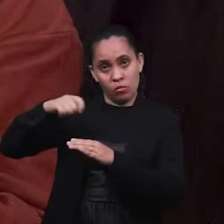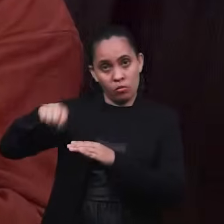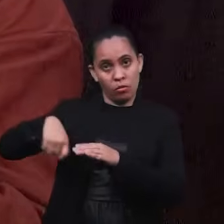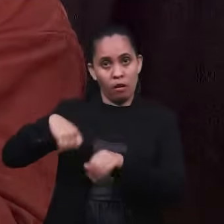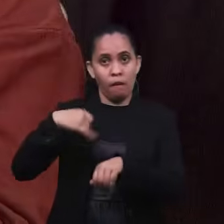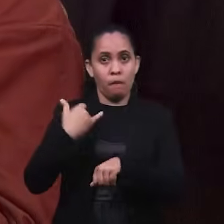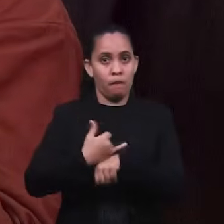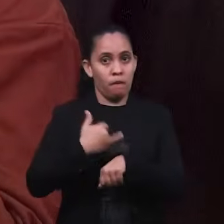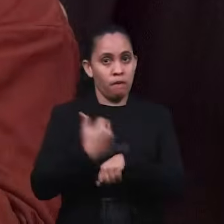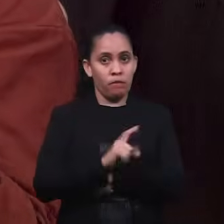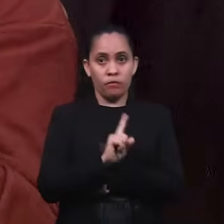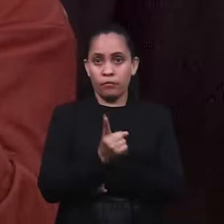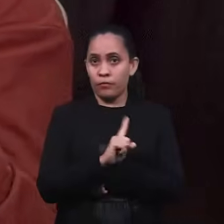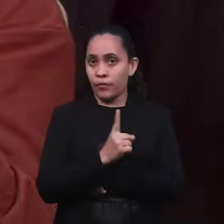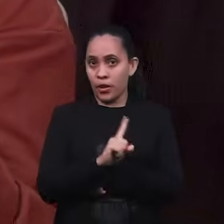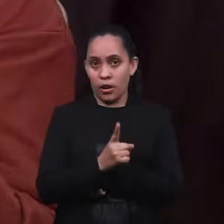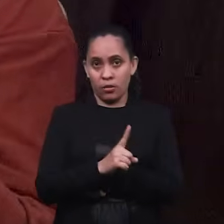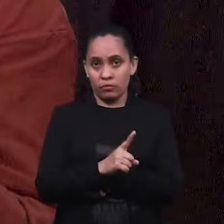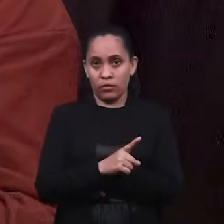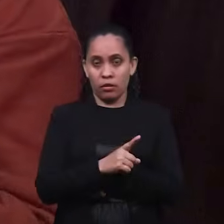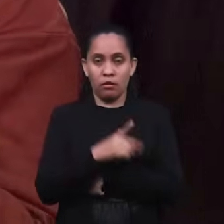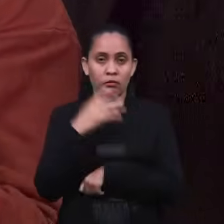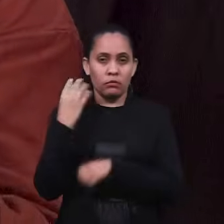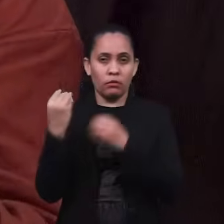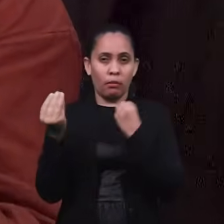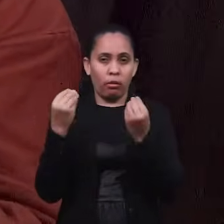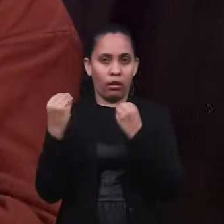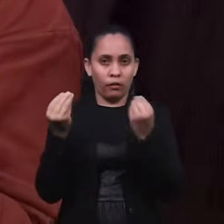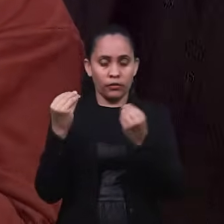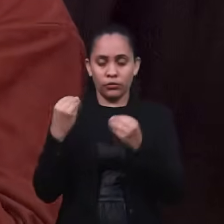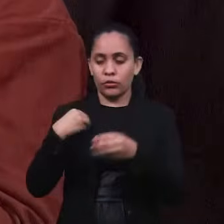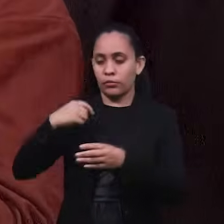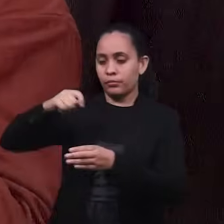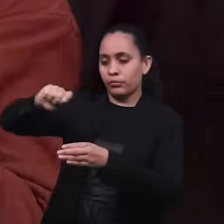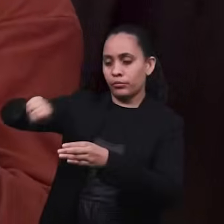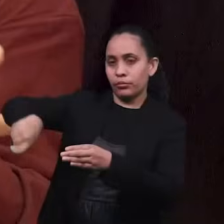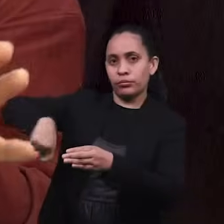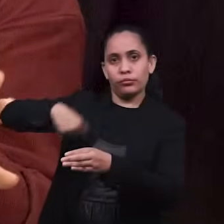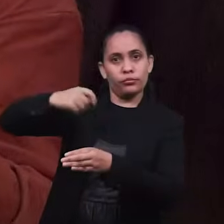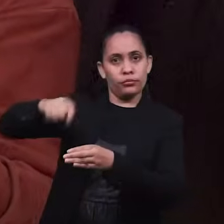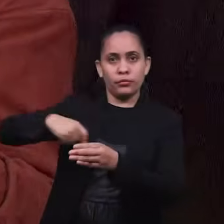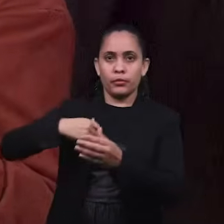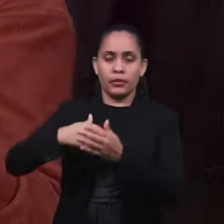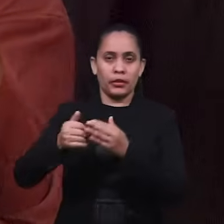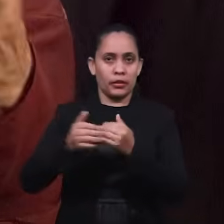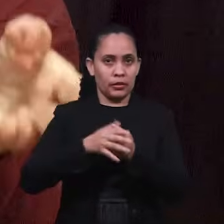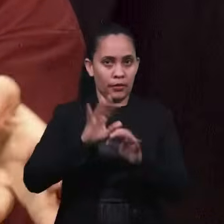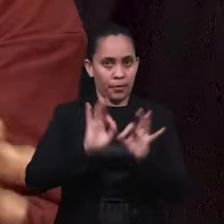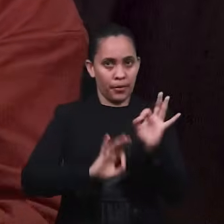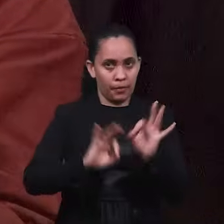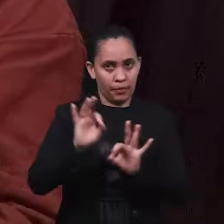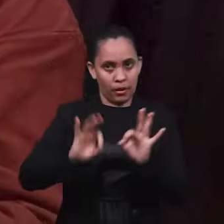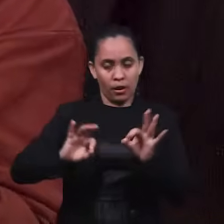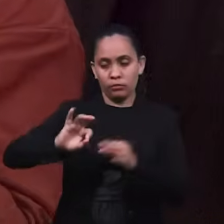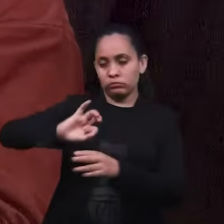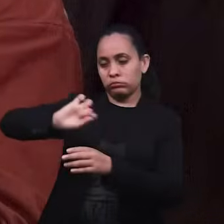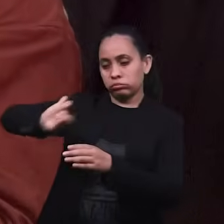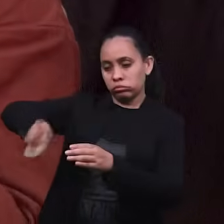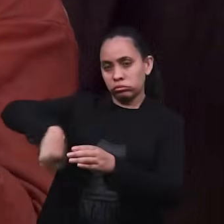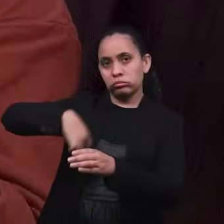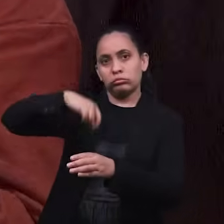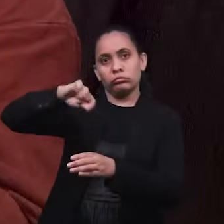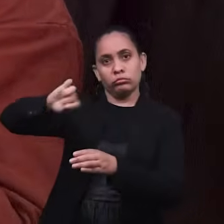aço, né? Normalmente a colher que a gente usa em casa não é indicado para nenhum probiótico caseiro, que é o caso do kefir também a gente